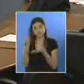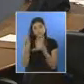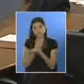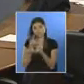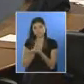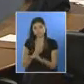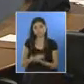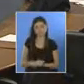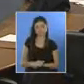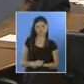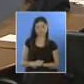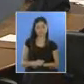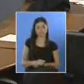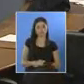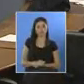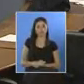obviamente.